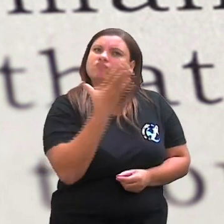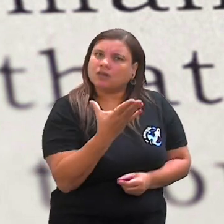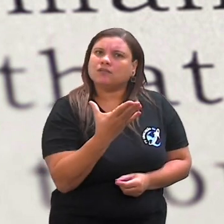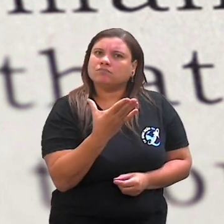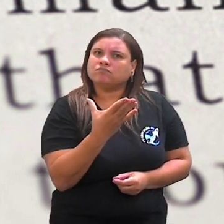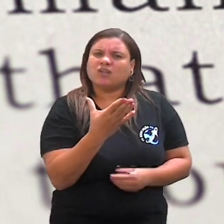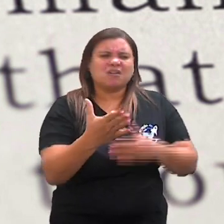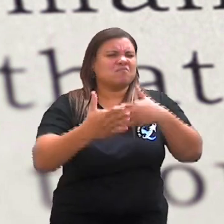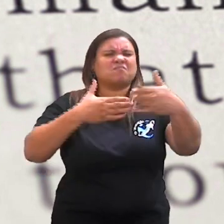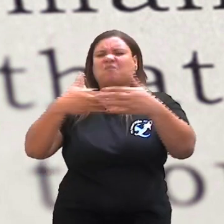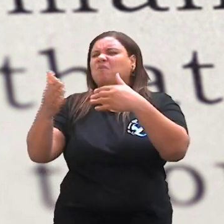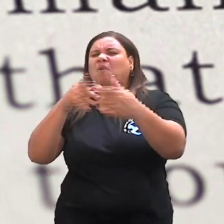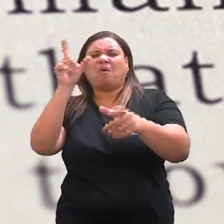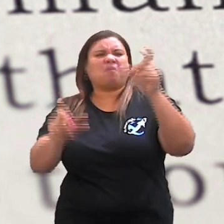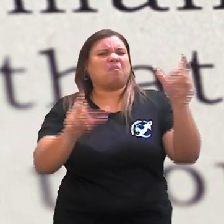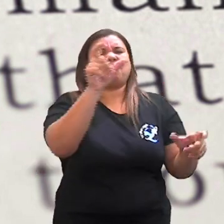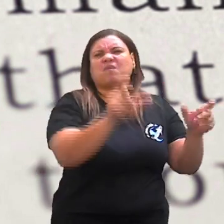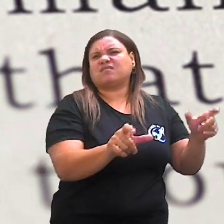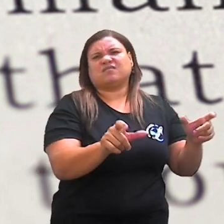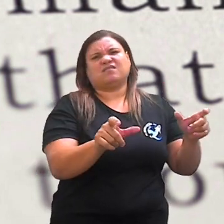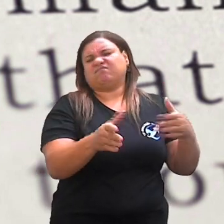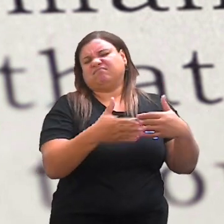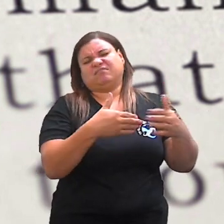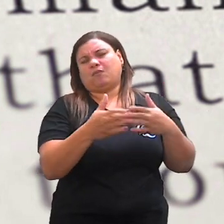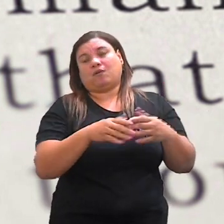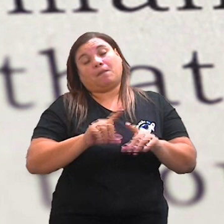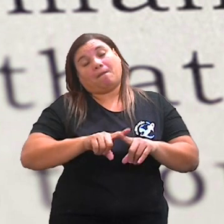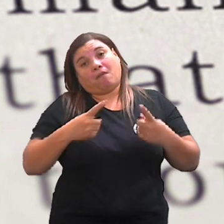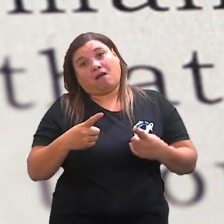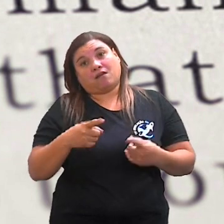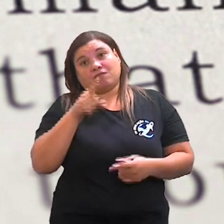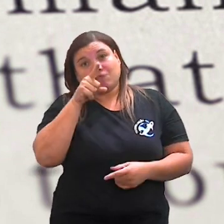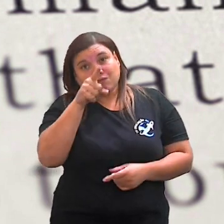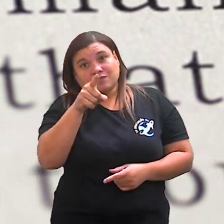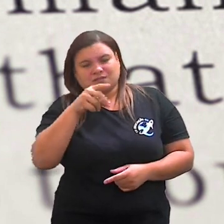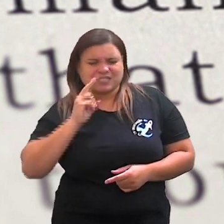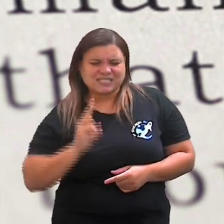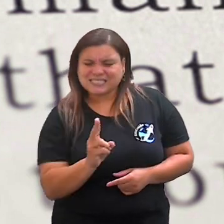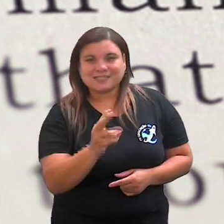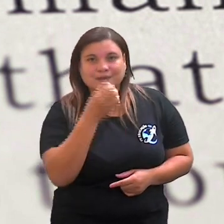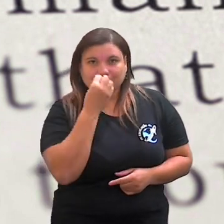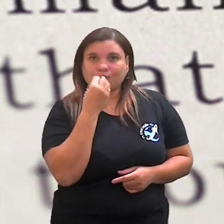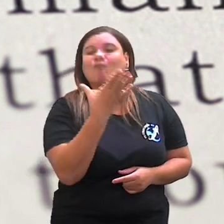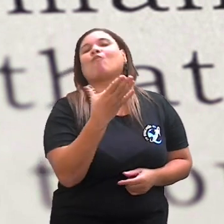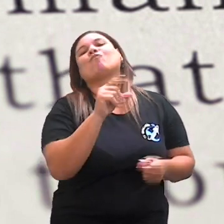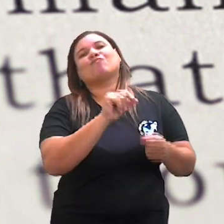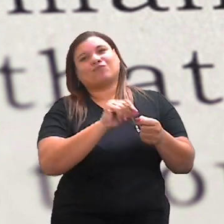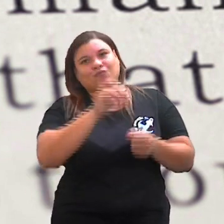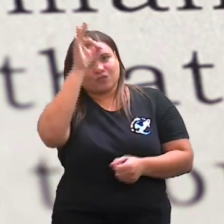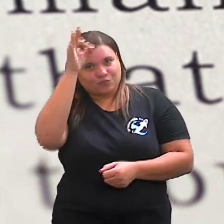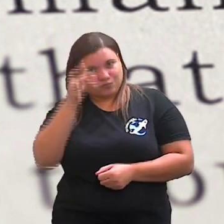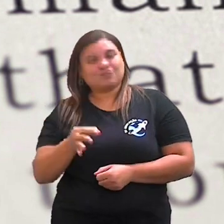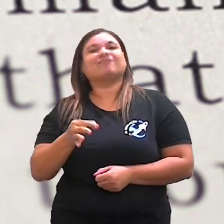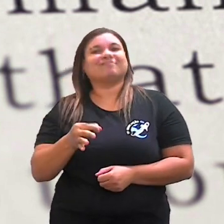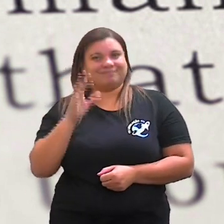em qualquer situação, conforme as regras da sociedade. Vamos de exemplo. Um exemplo bem simples.